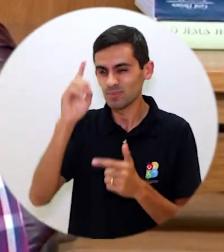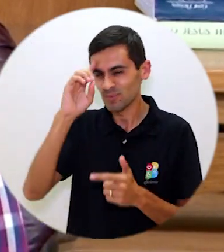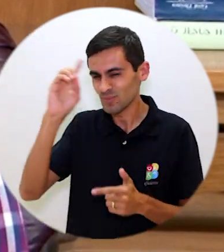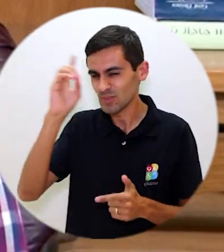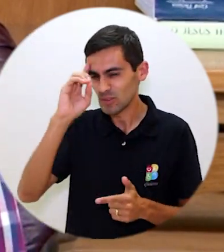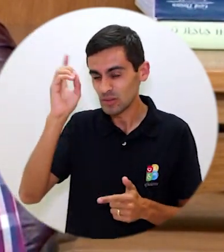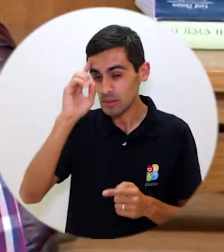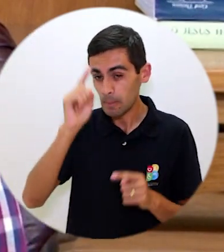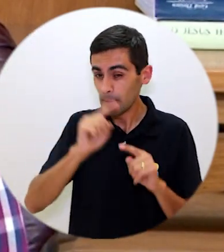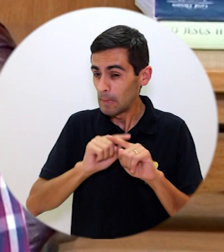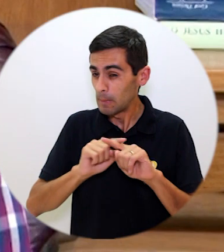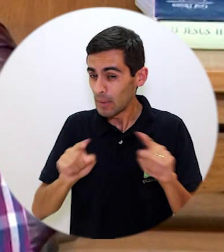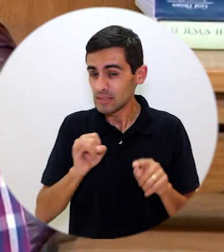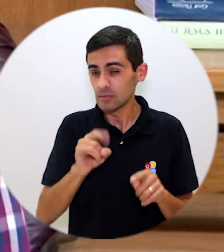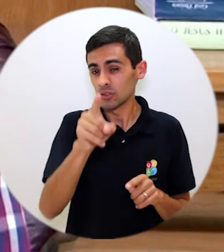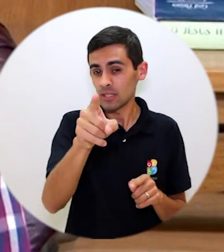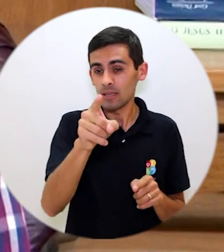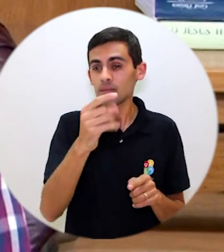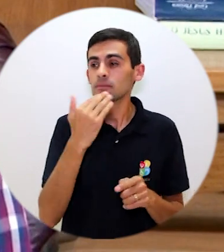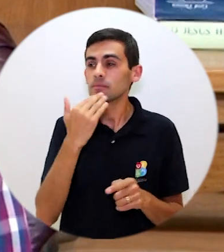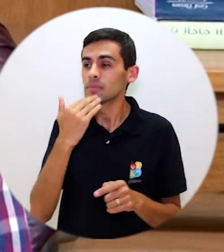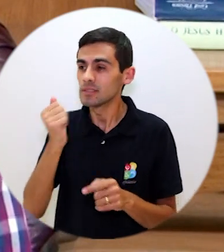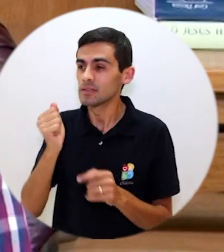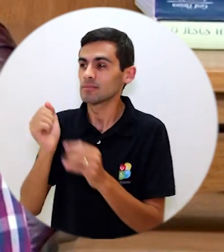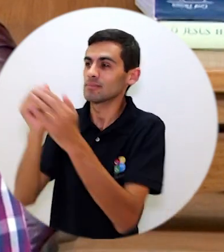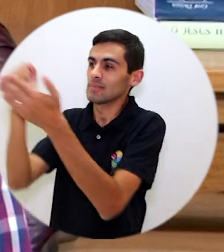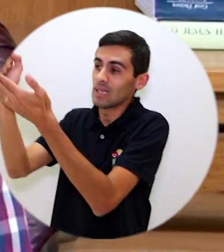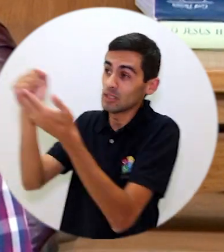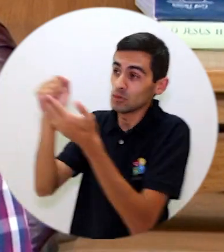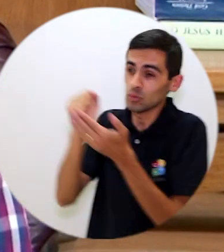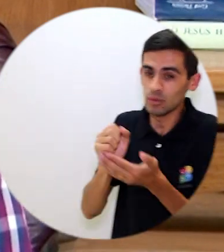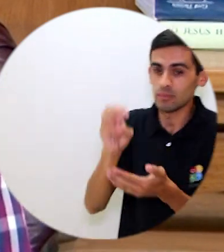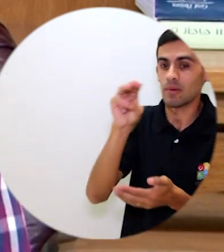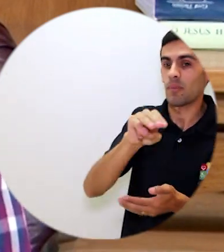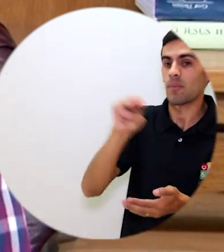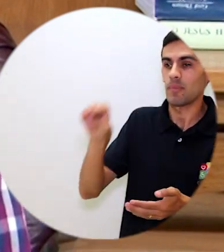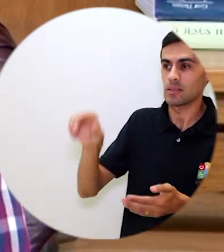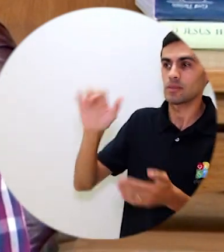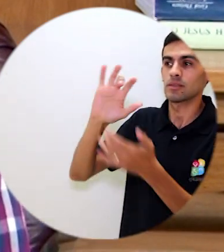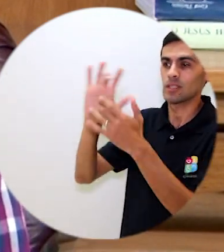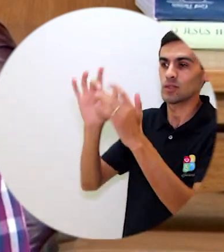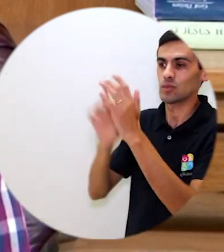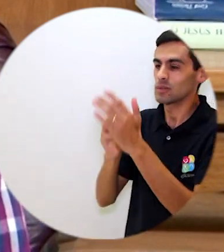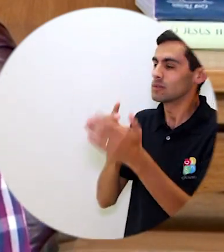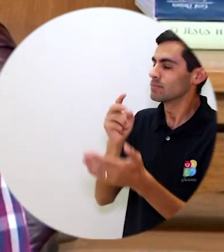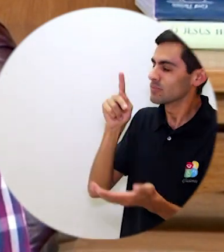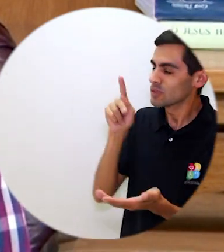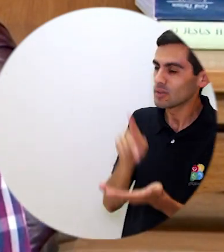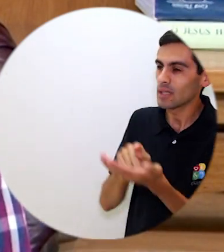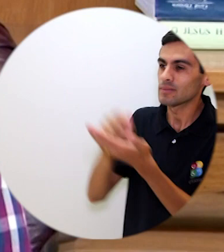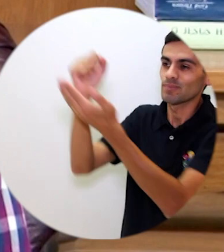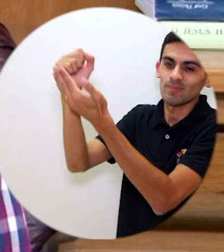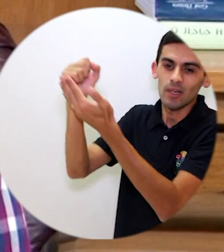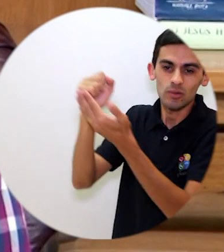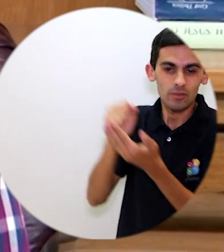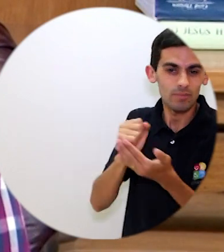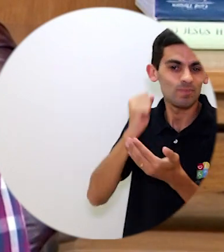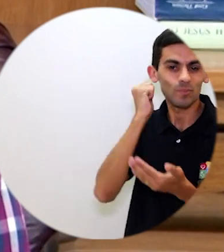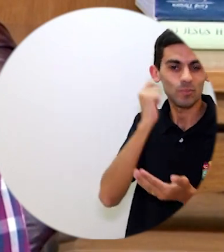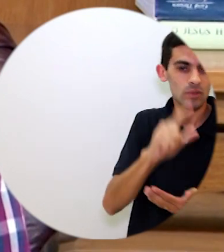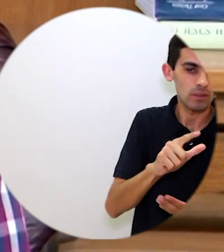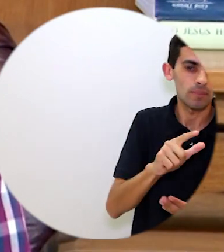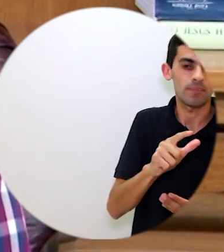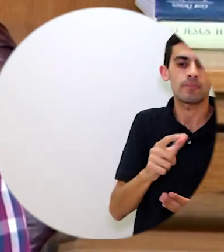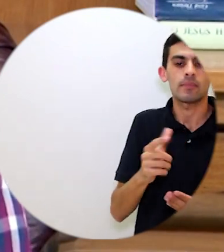tempestades diárias mas se você pedir socorro Ao Mestre dos Mestres ele te ajudará